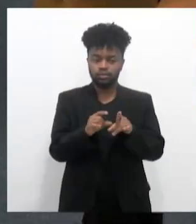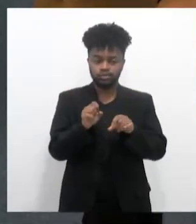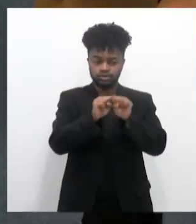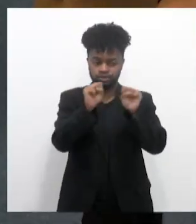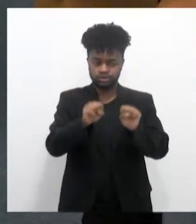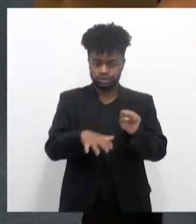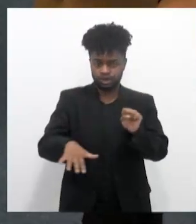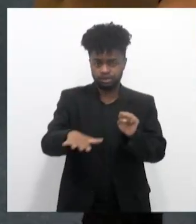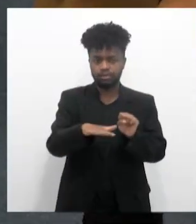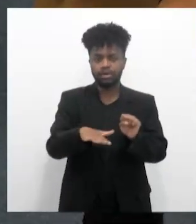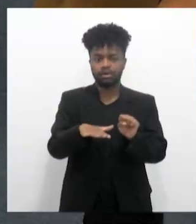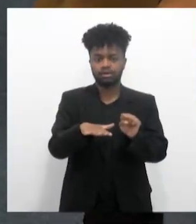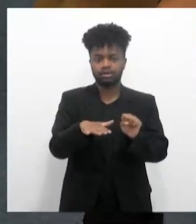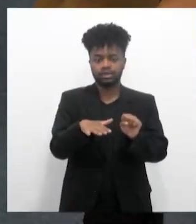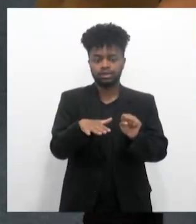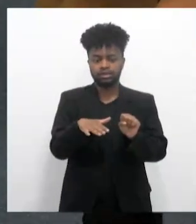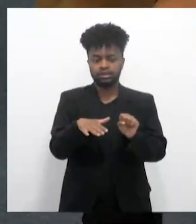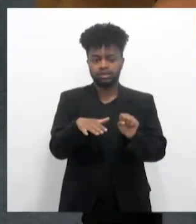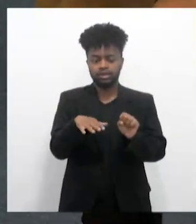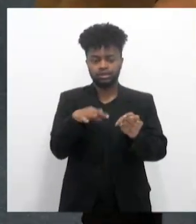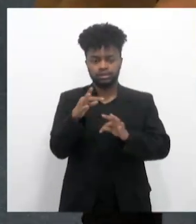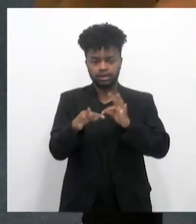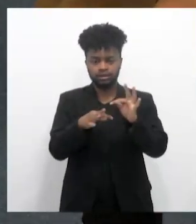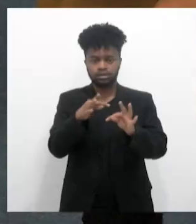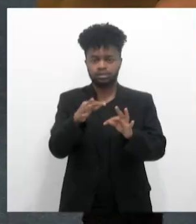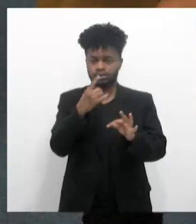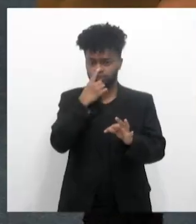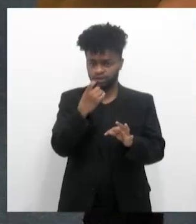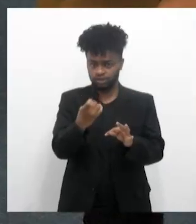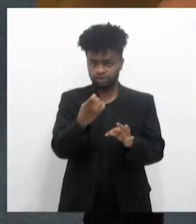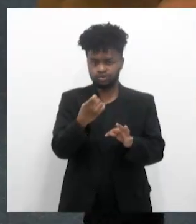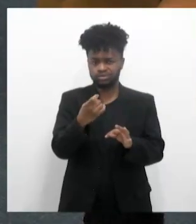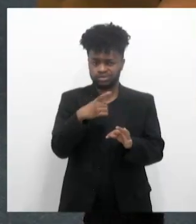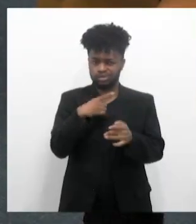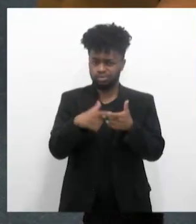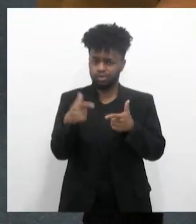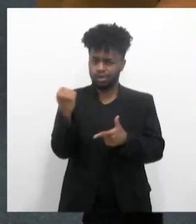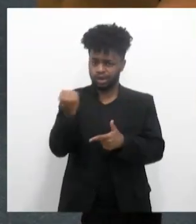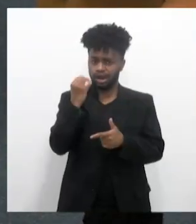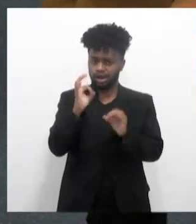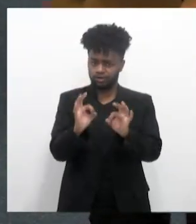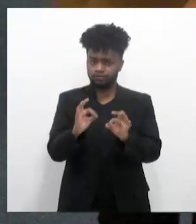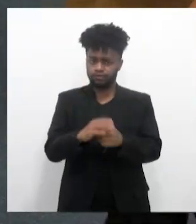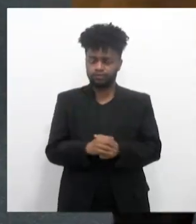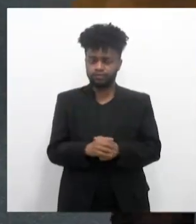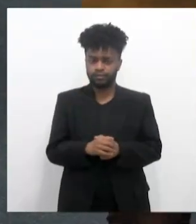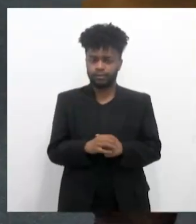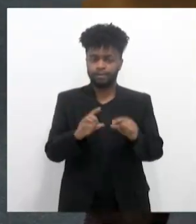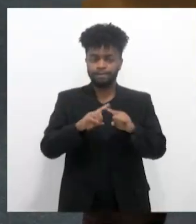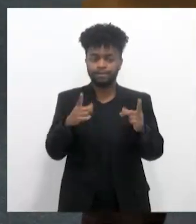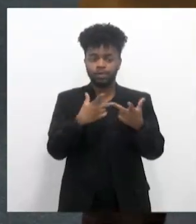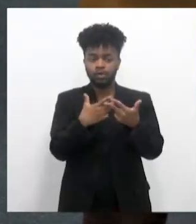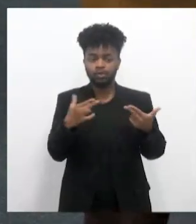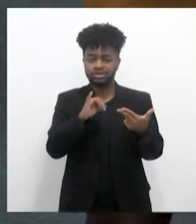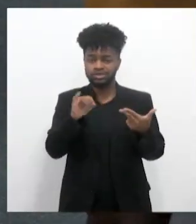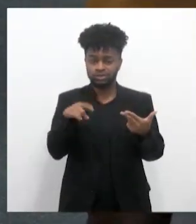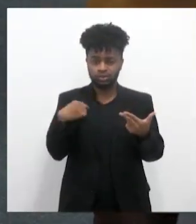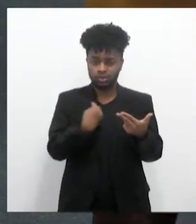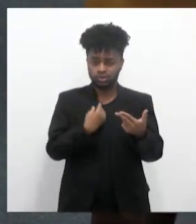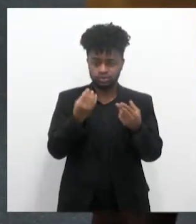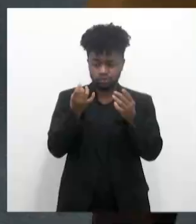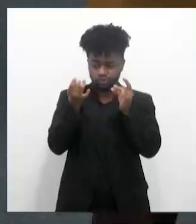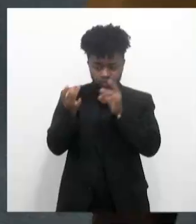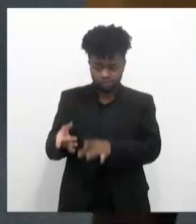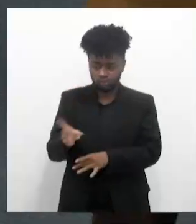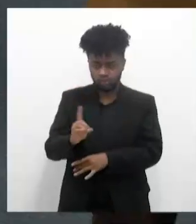sistema de tratamento do lixo, que é um problema sério, né? Tudo que a gente deixa de botar num aterro